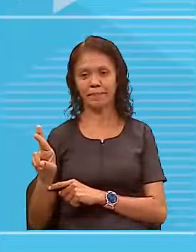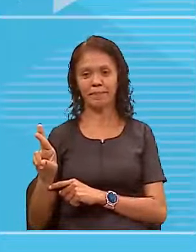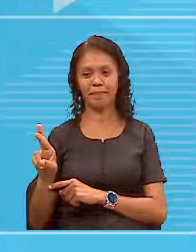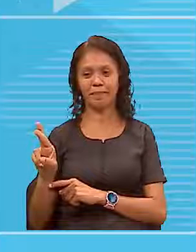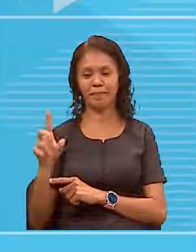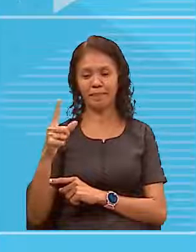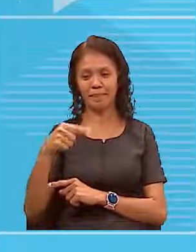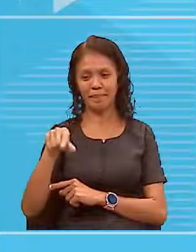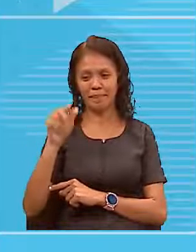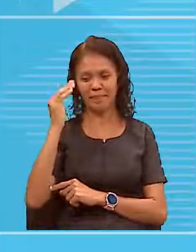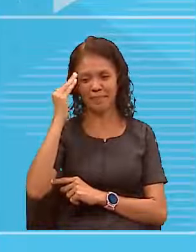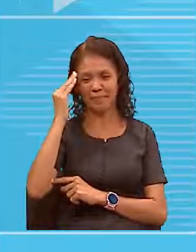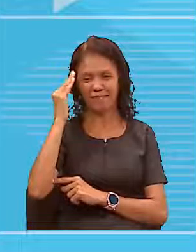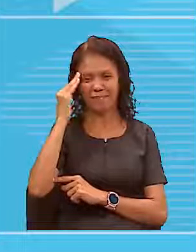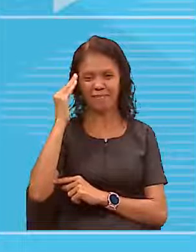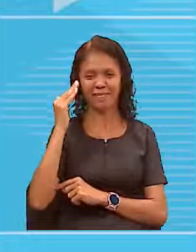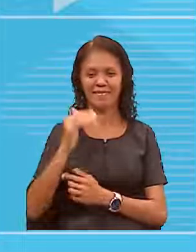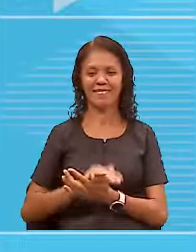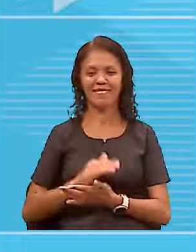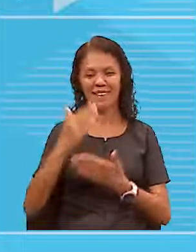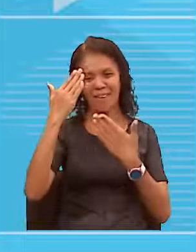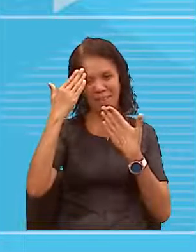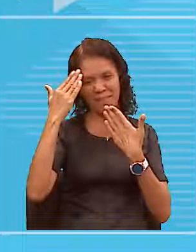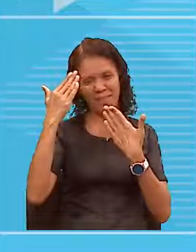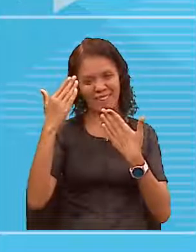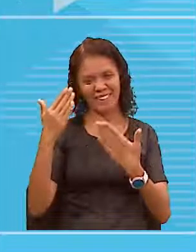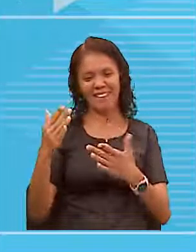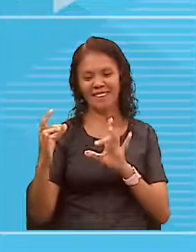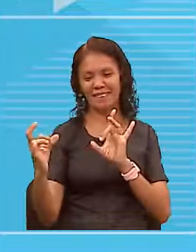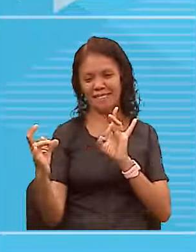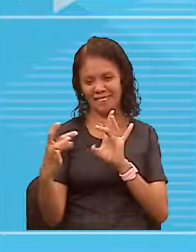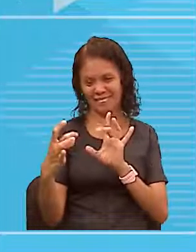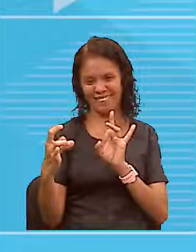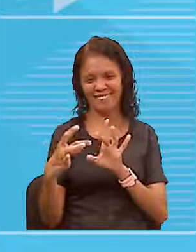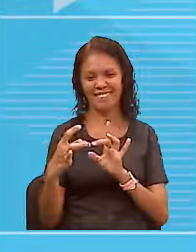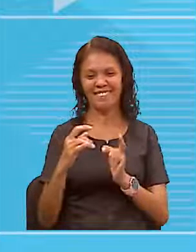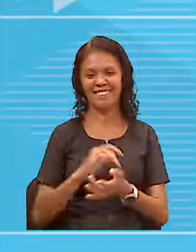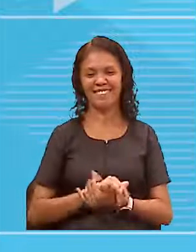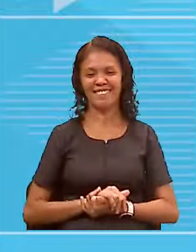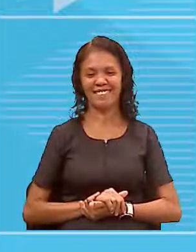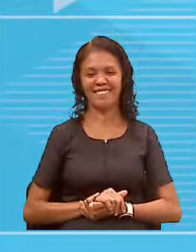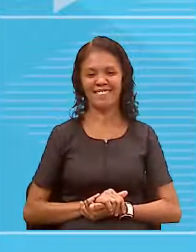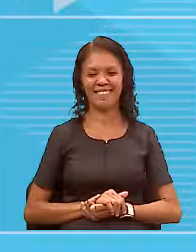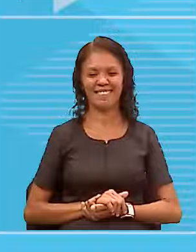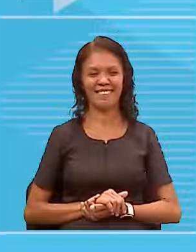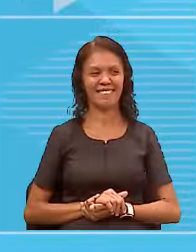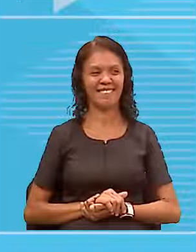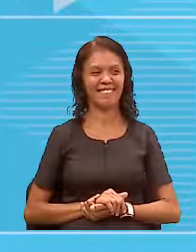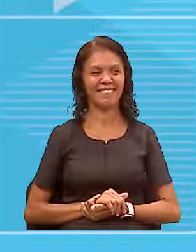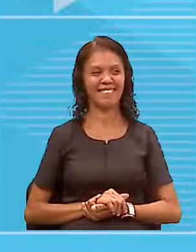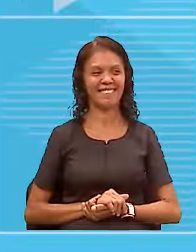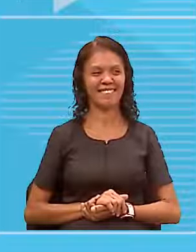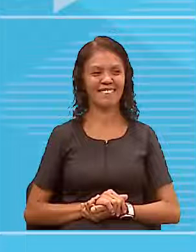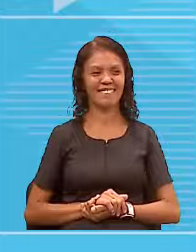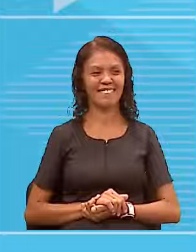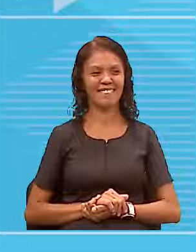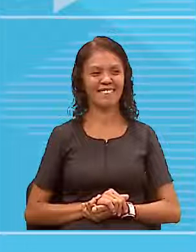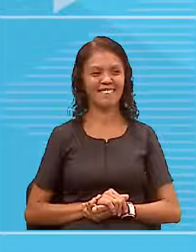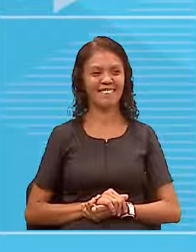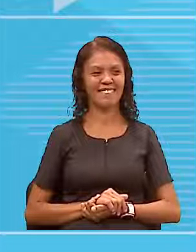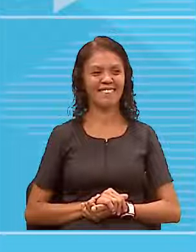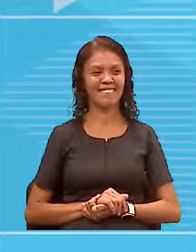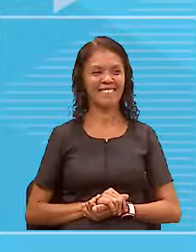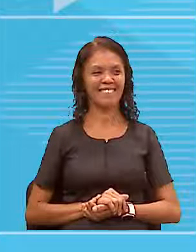Deu para entender? Gabriel, muito obrigado pelo seu feedback. Cada matéria tem